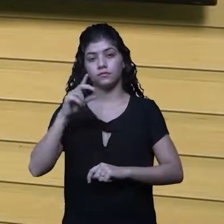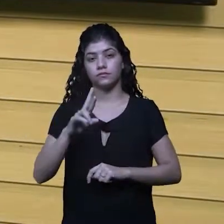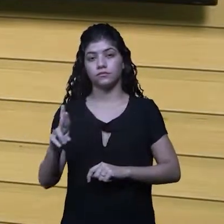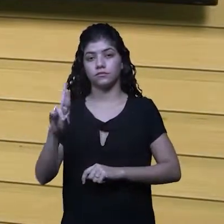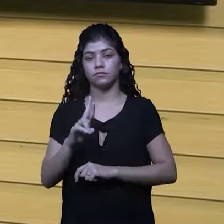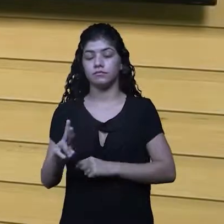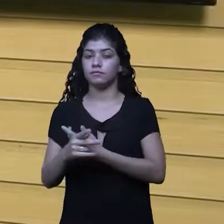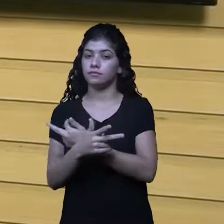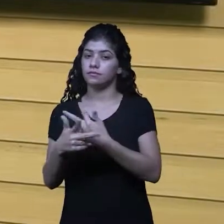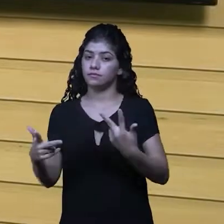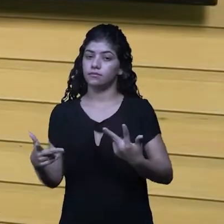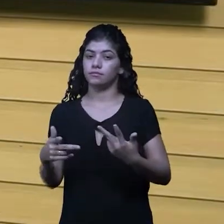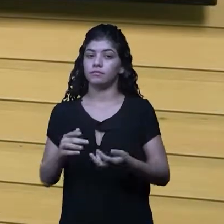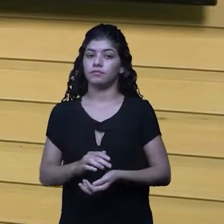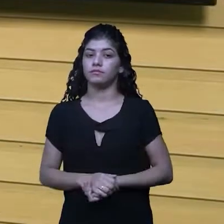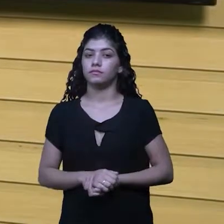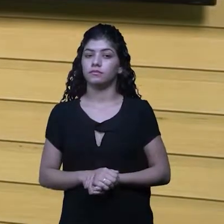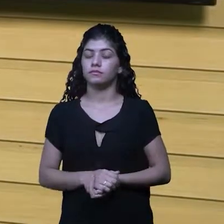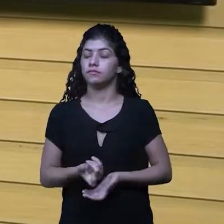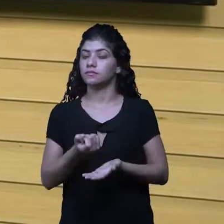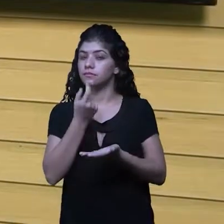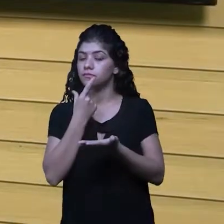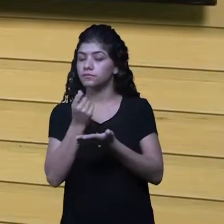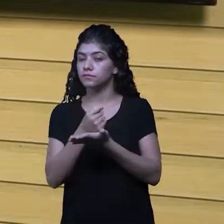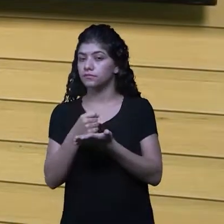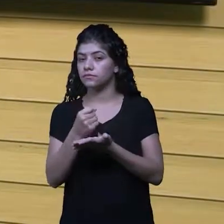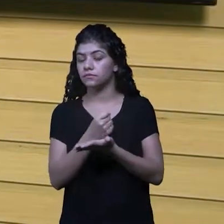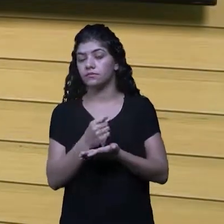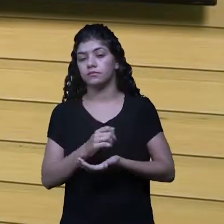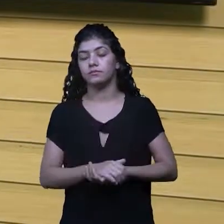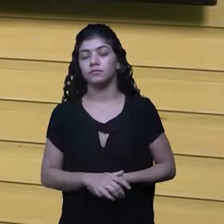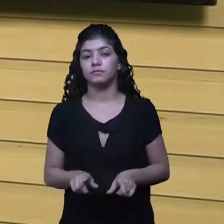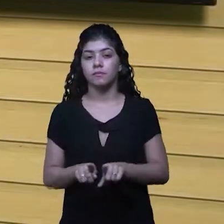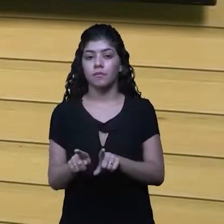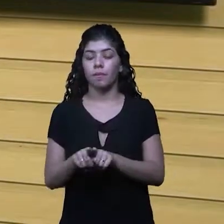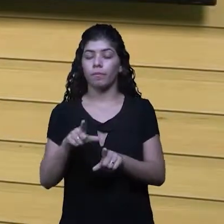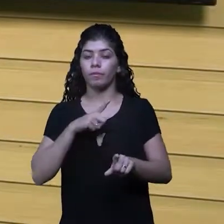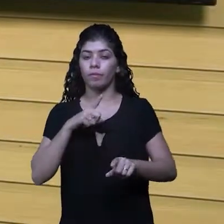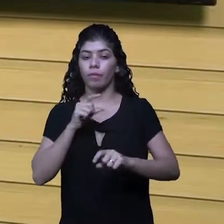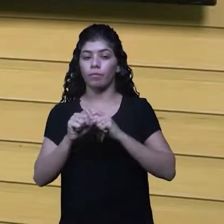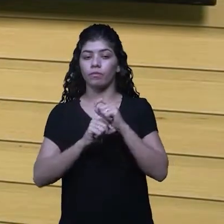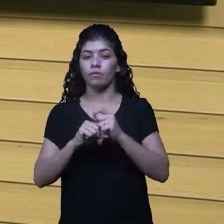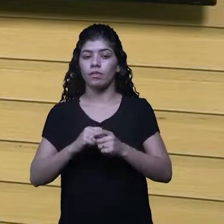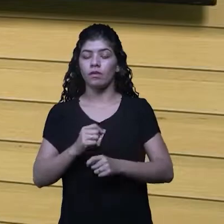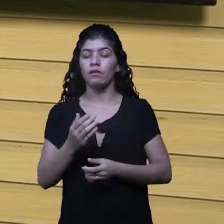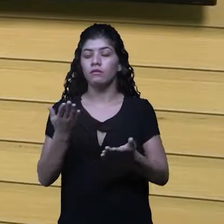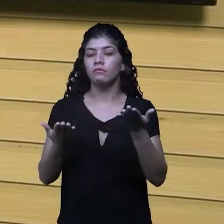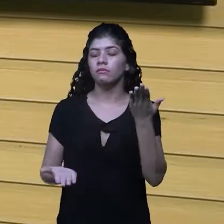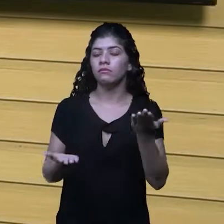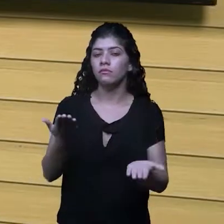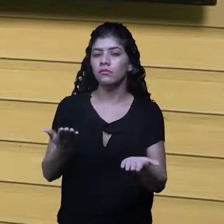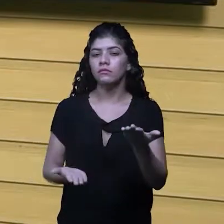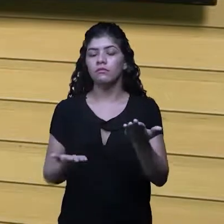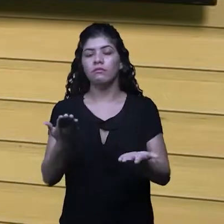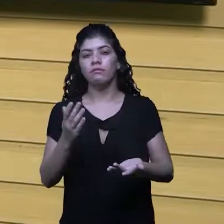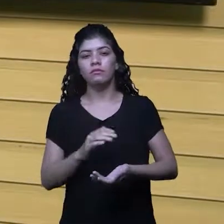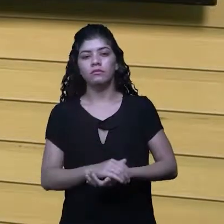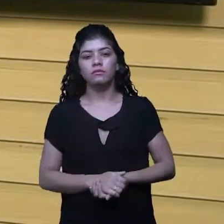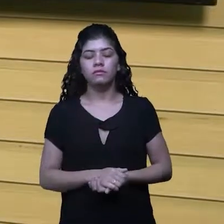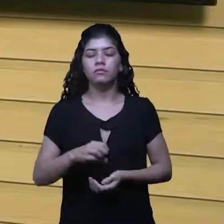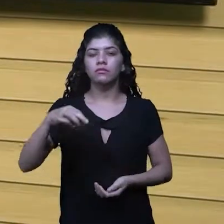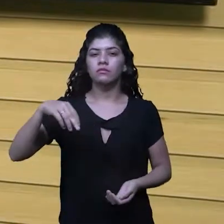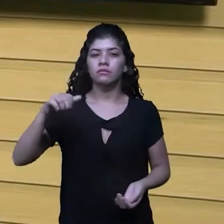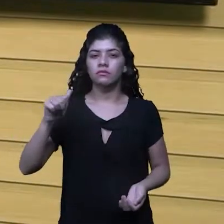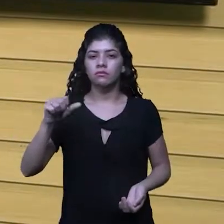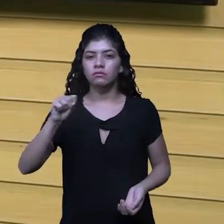as medidas de medicamentos, tá? E aí tem medidas de balança, medidas, tá, de massa feitas